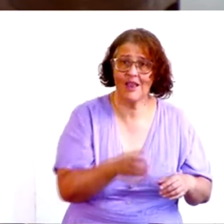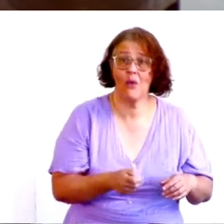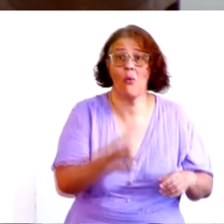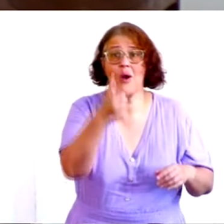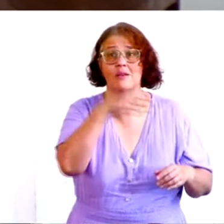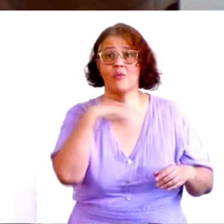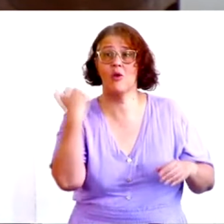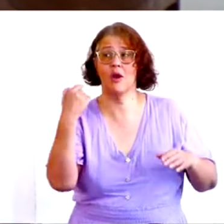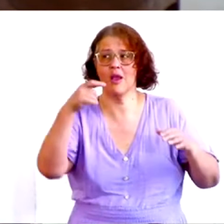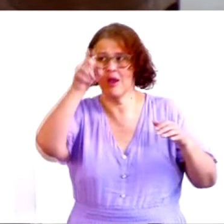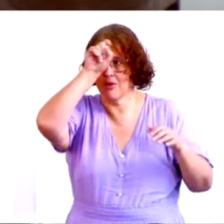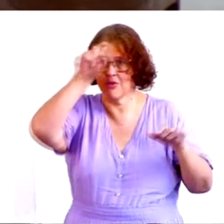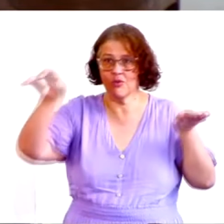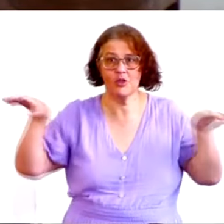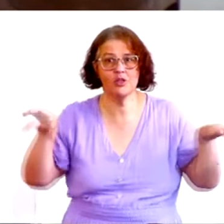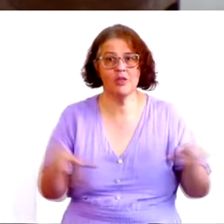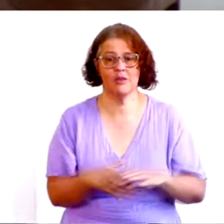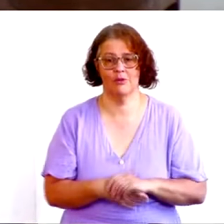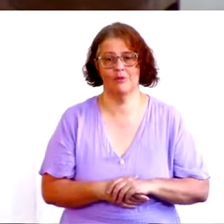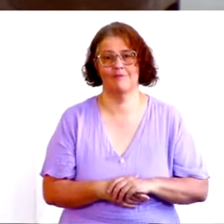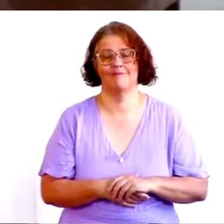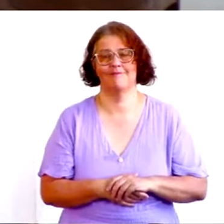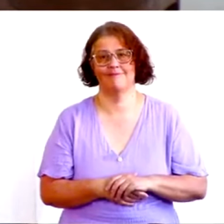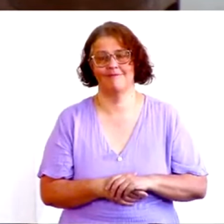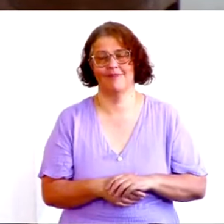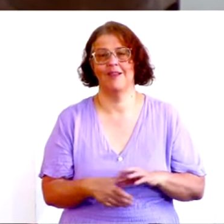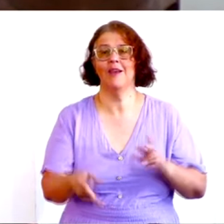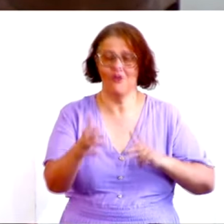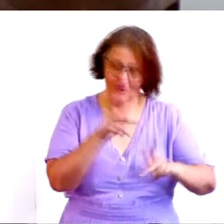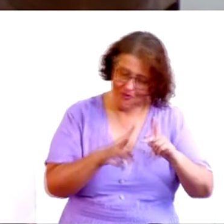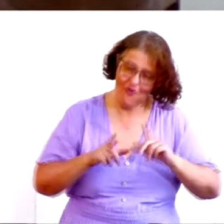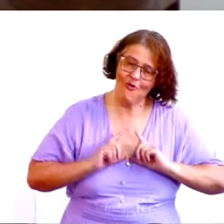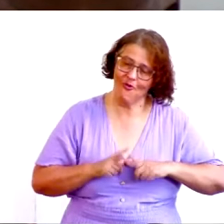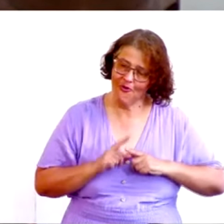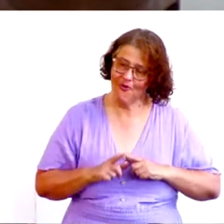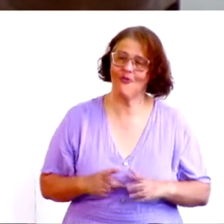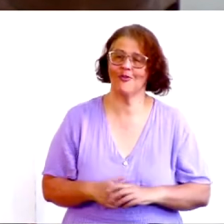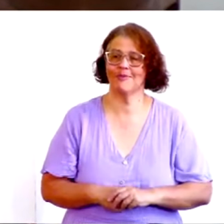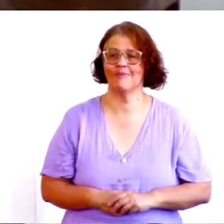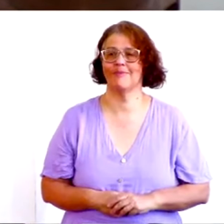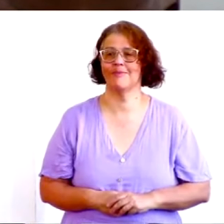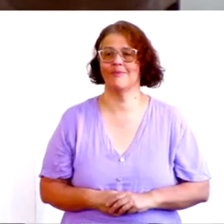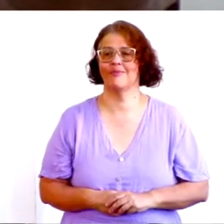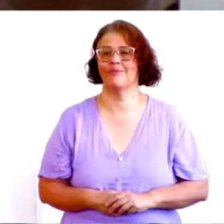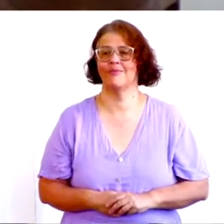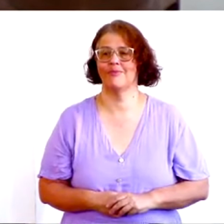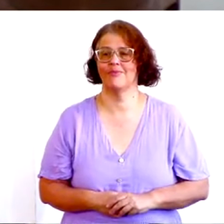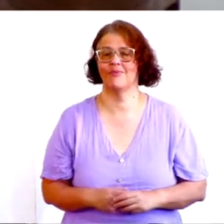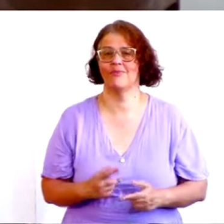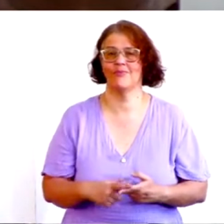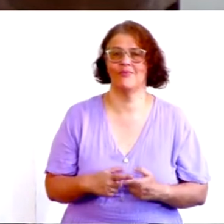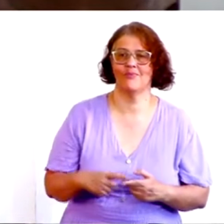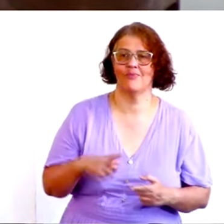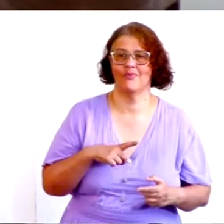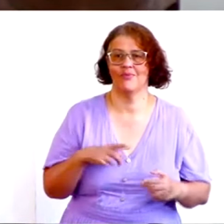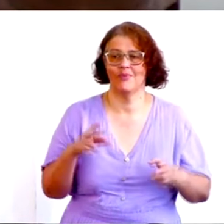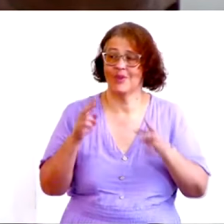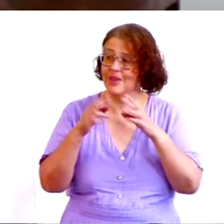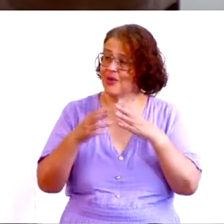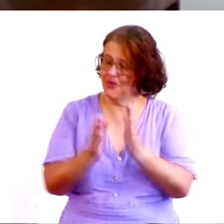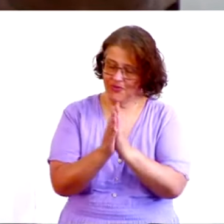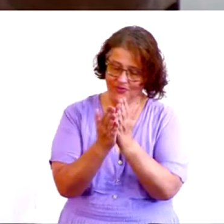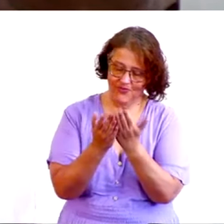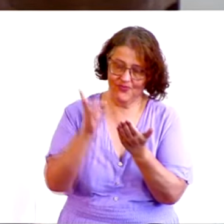corria tanto meus irmãos que numa das vezes está relatado nas escrituras provavelmente muitos de vocês já leram